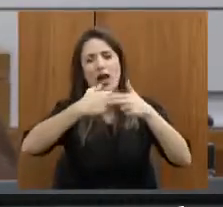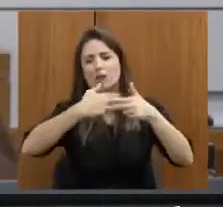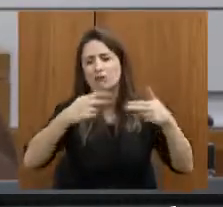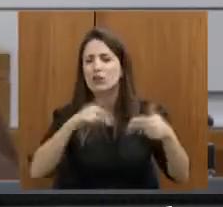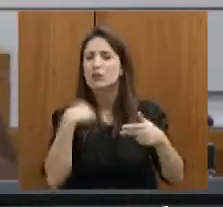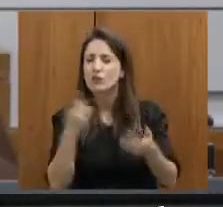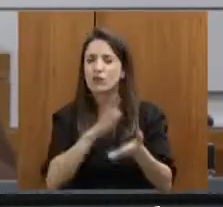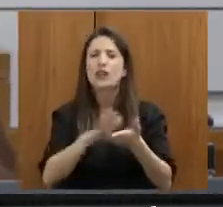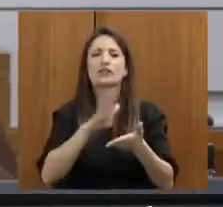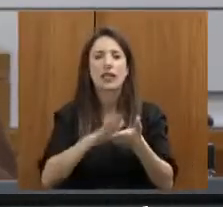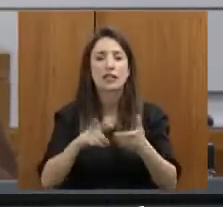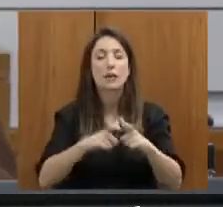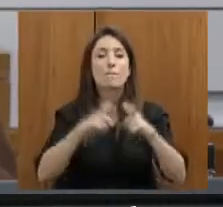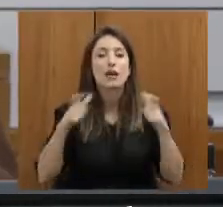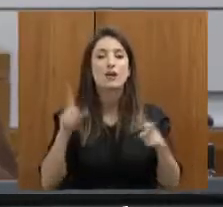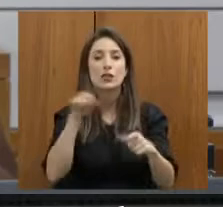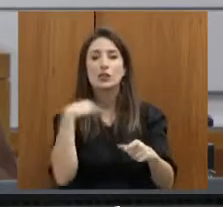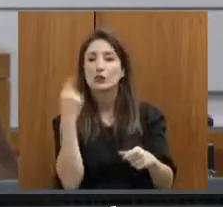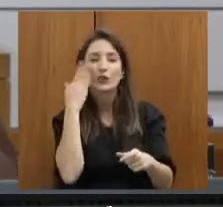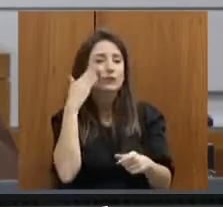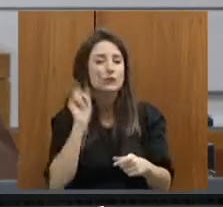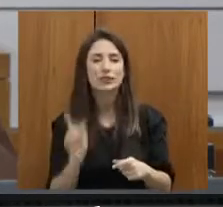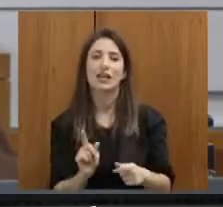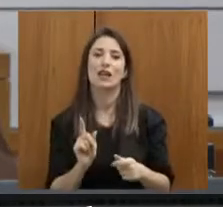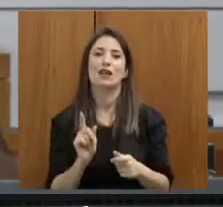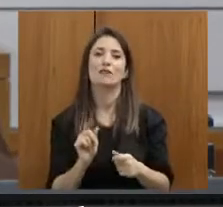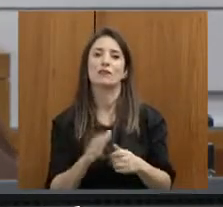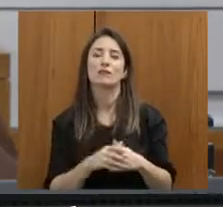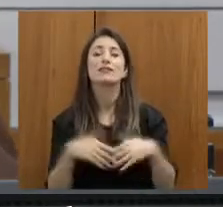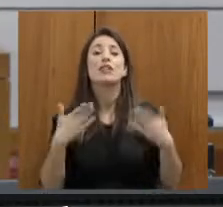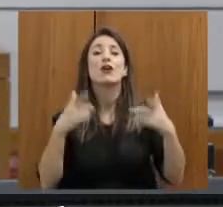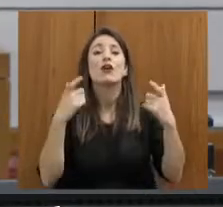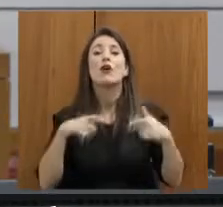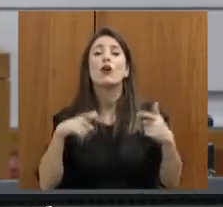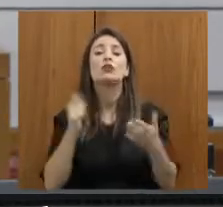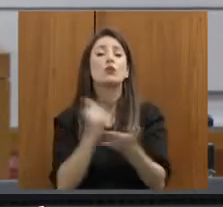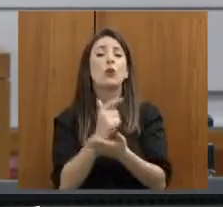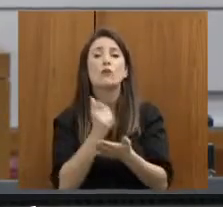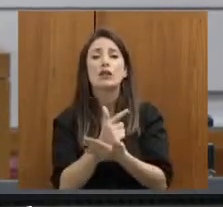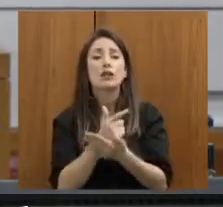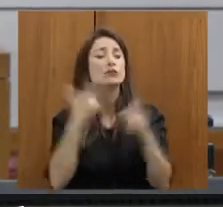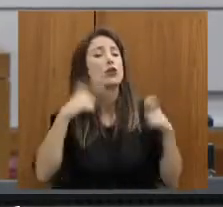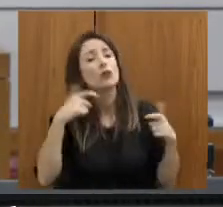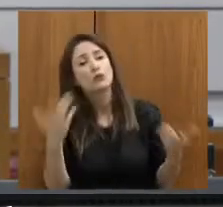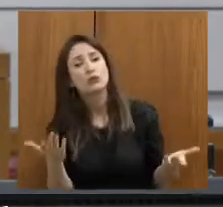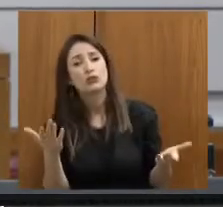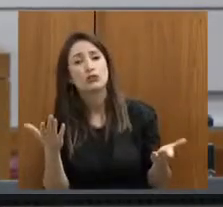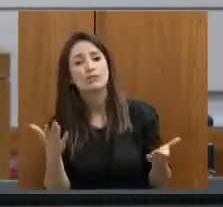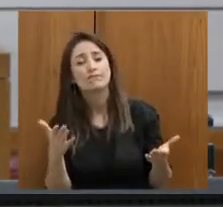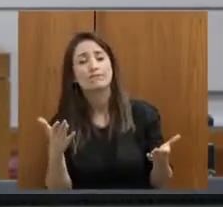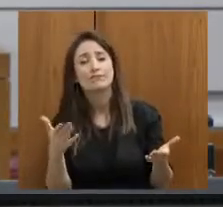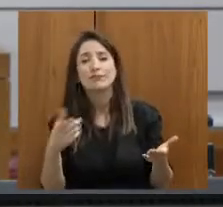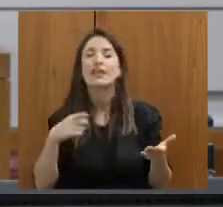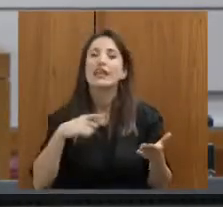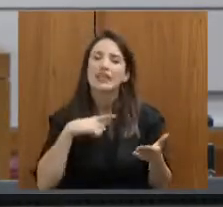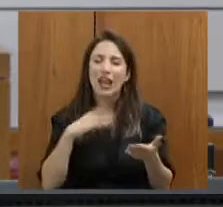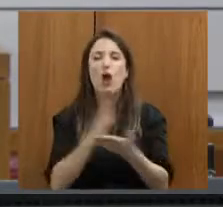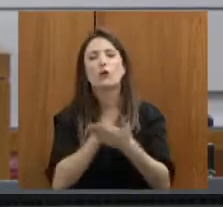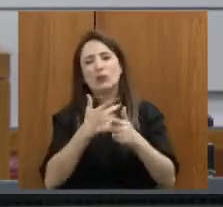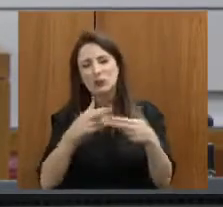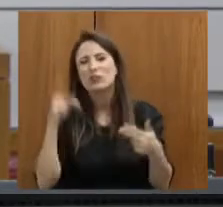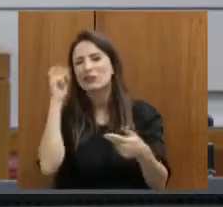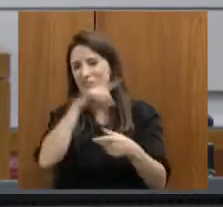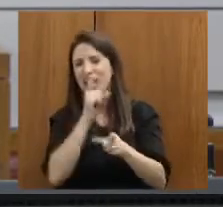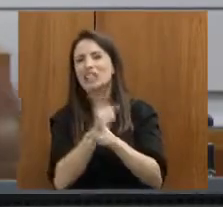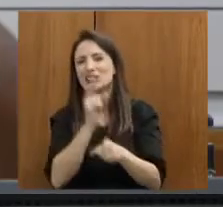Nossa acho que a maioria de nós não sabe né E aí aonde compramos de criança queremos tem tem umas coisas para te deixar